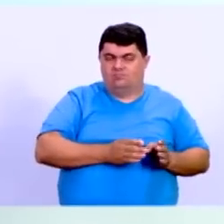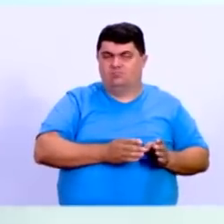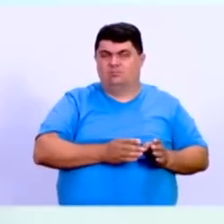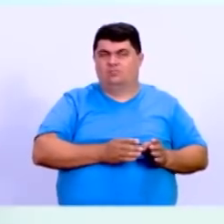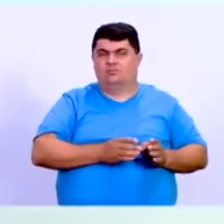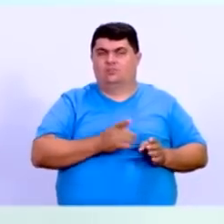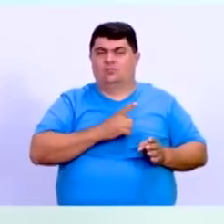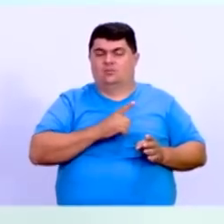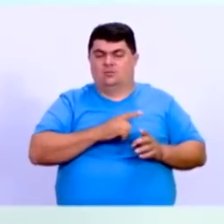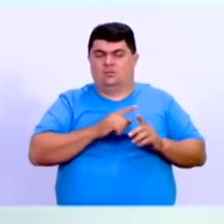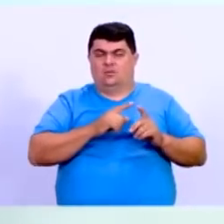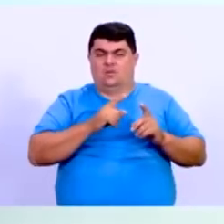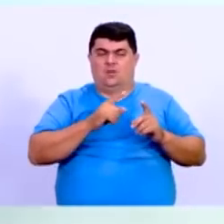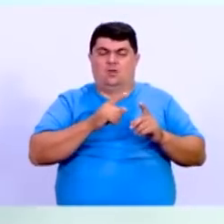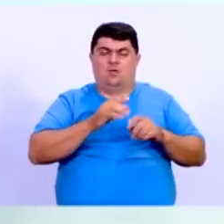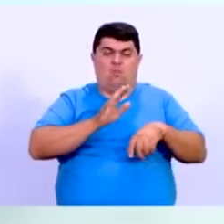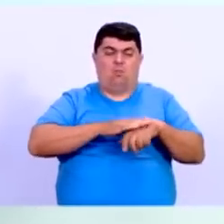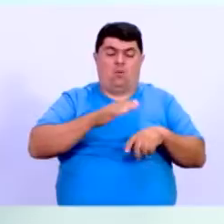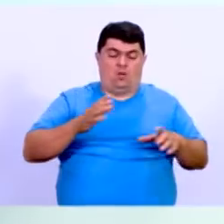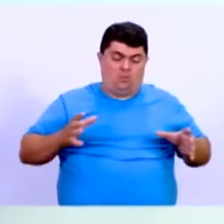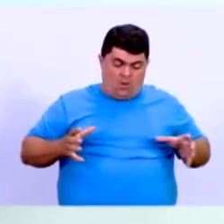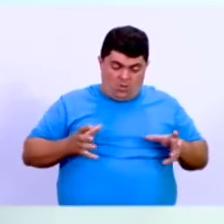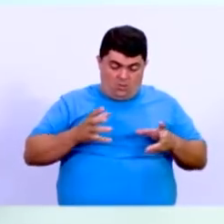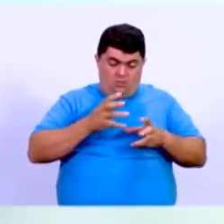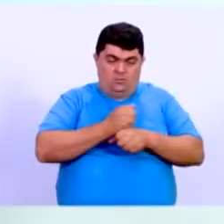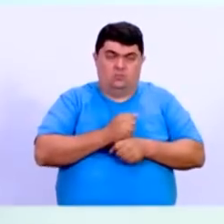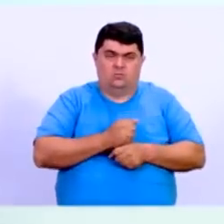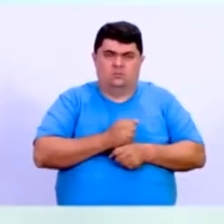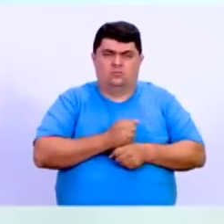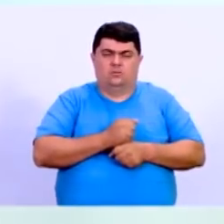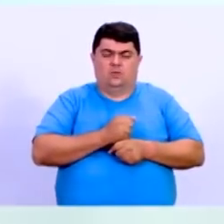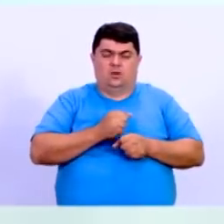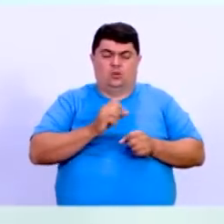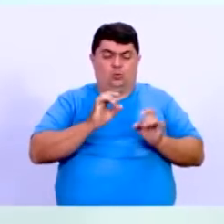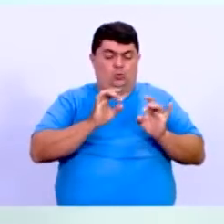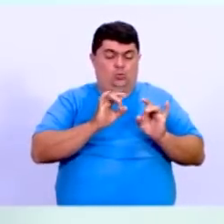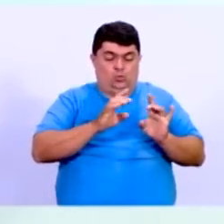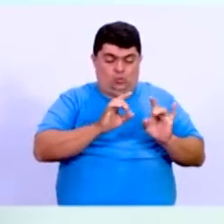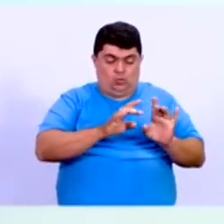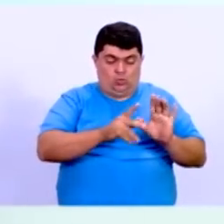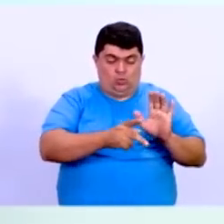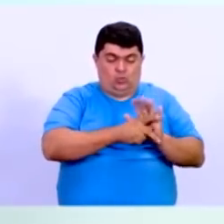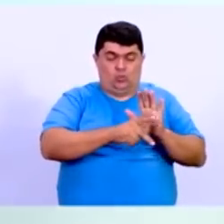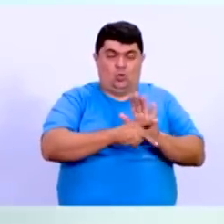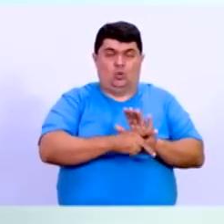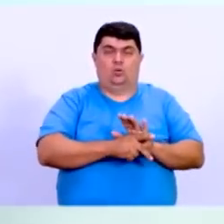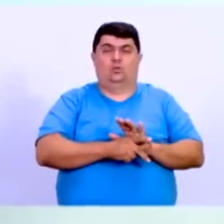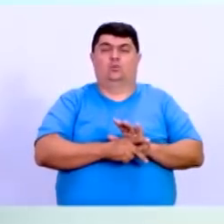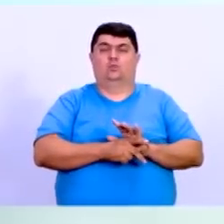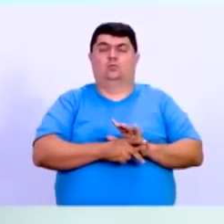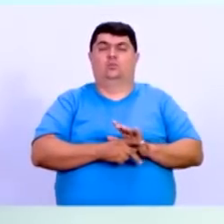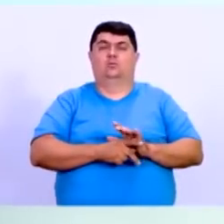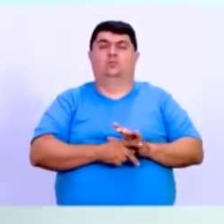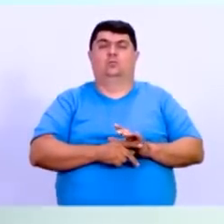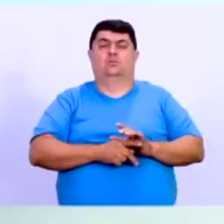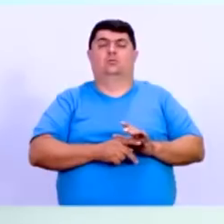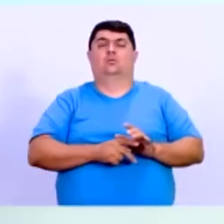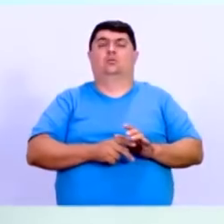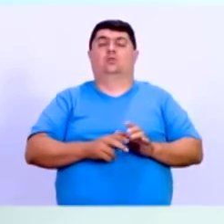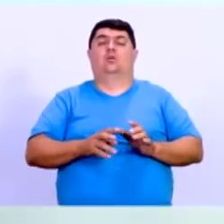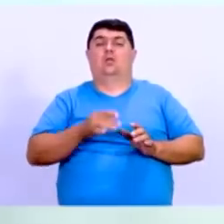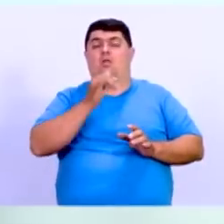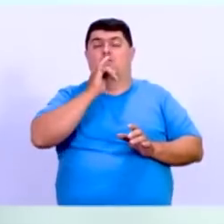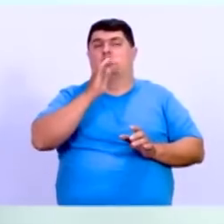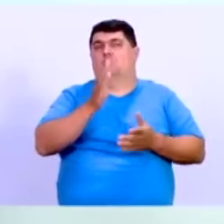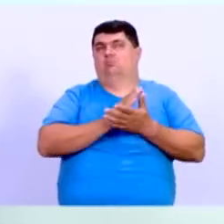de disponibilidade? O que é uma coisa que fica disponível para você? É aquele computador que geralmente não pode ser desligado